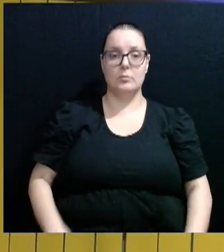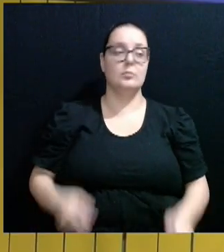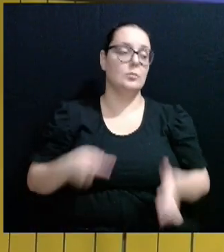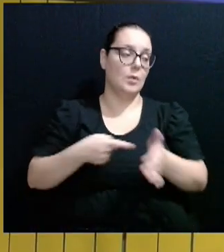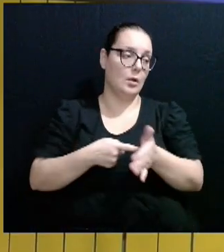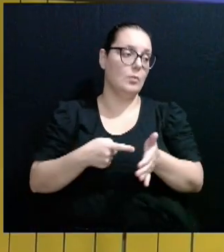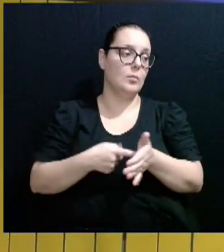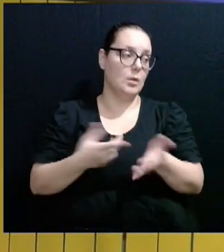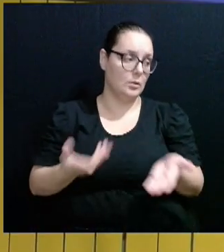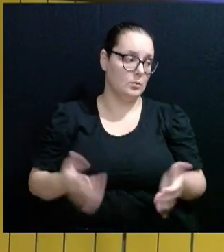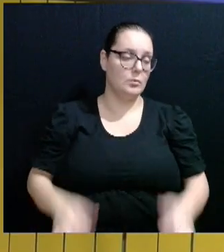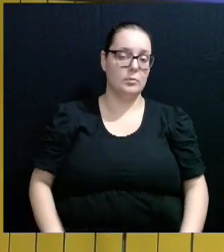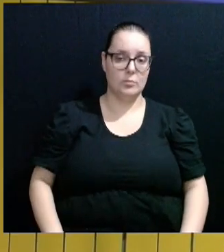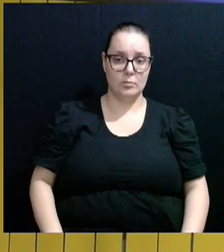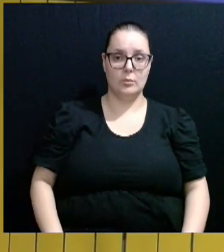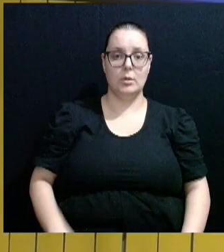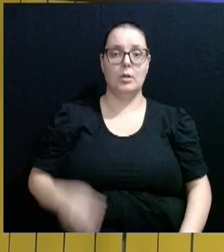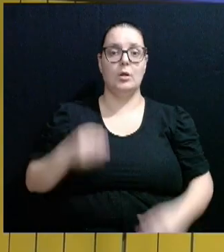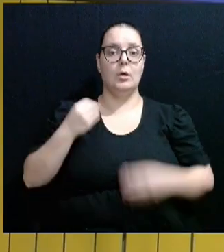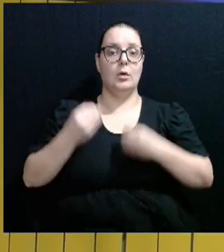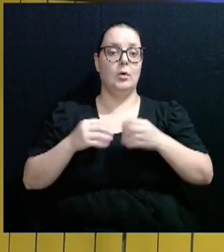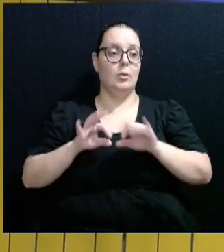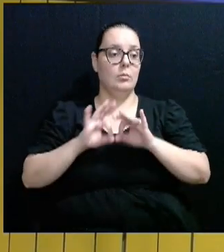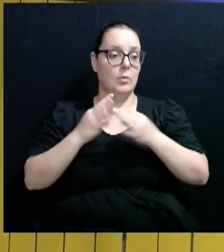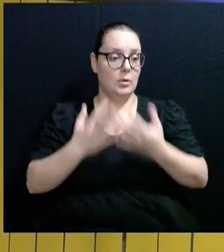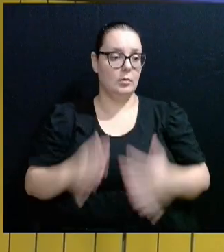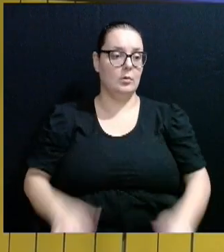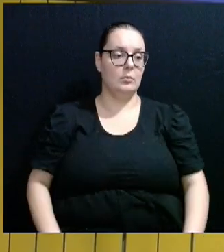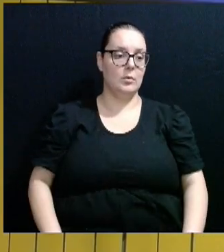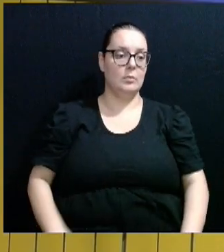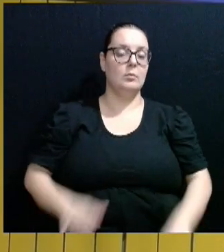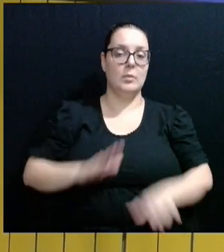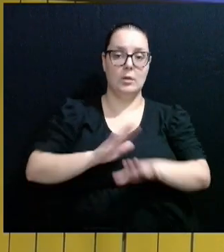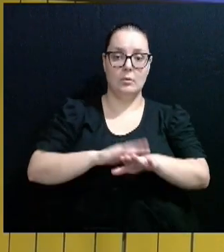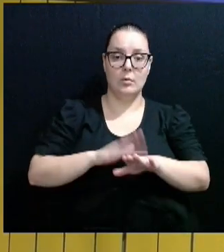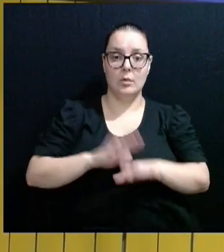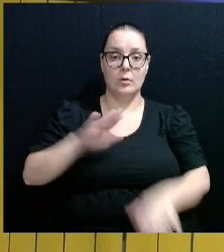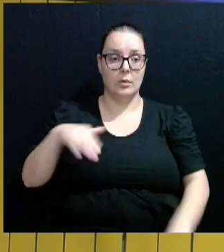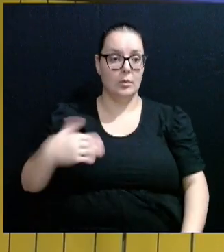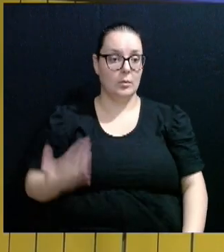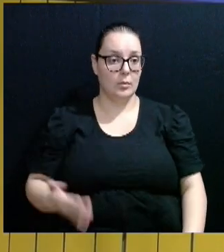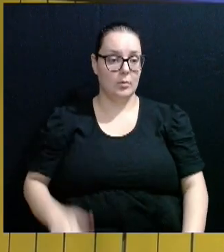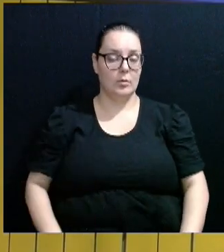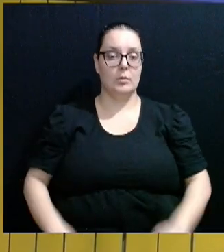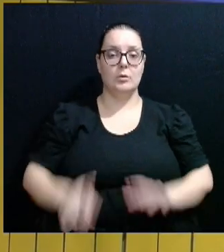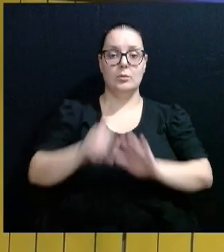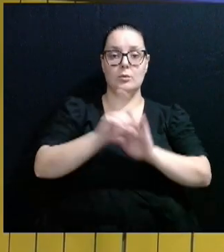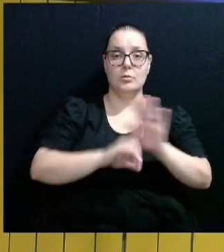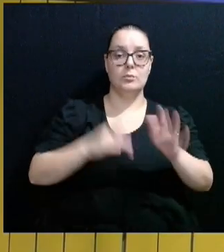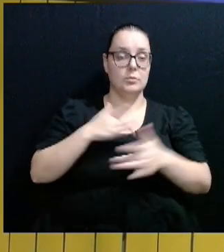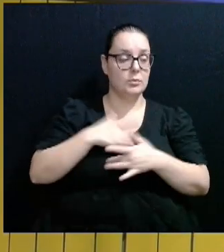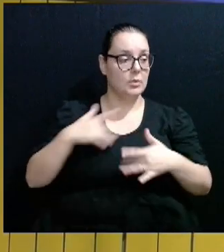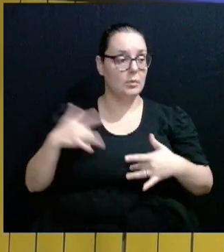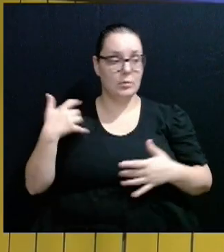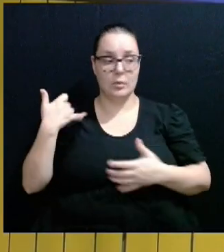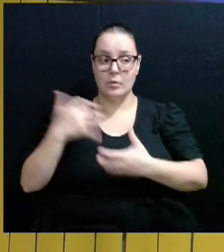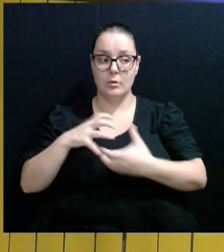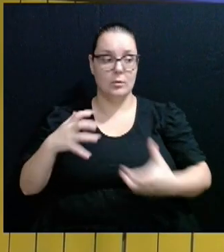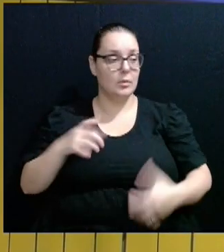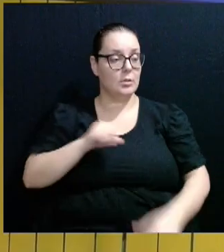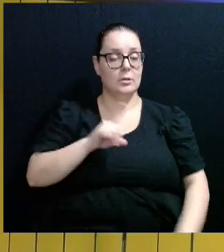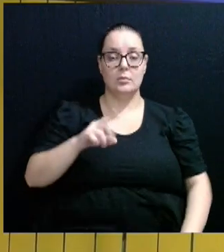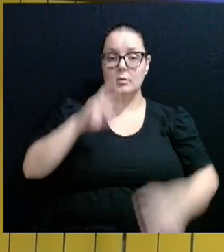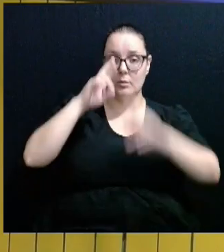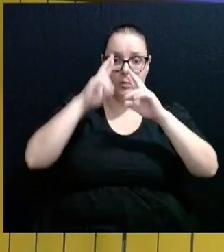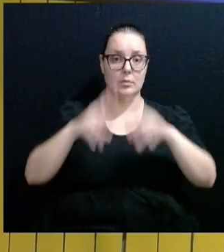né? Como que a família deve agir quando o direito da saúde do idoso não está sendo respeitado,